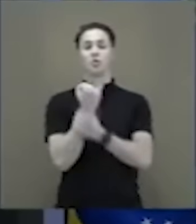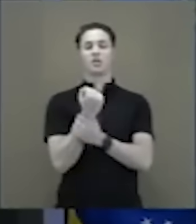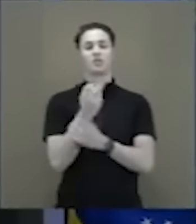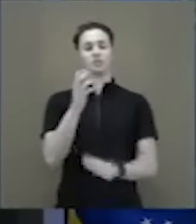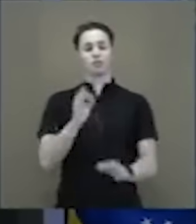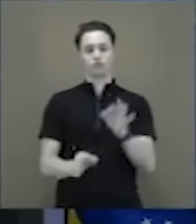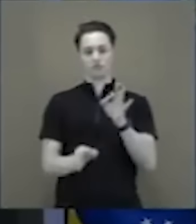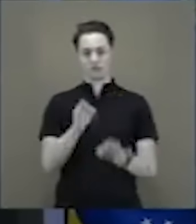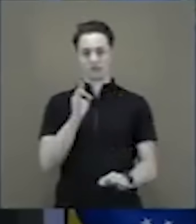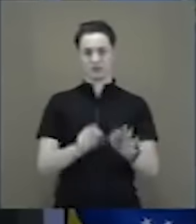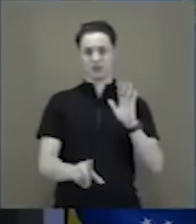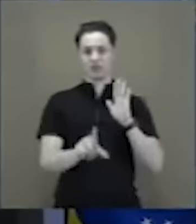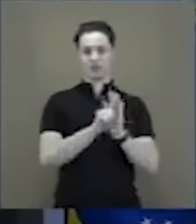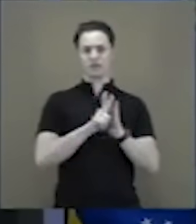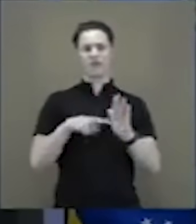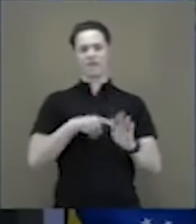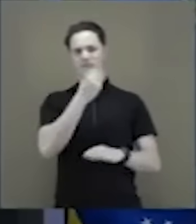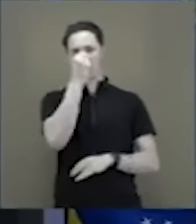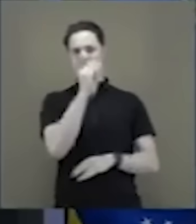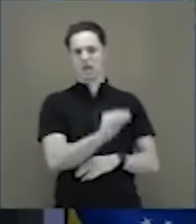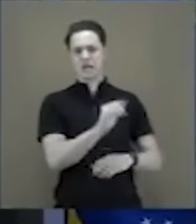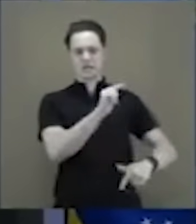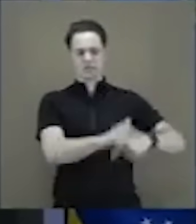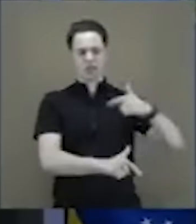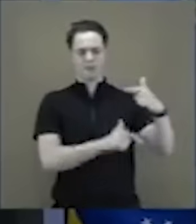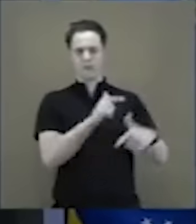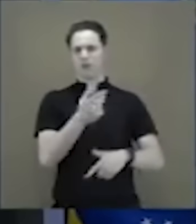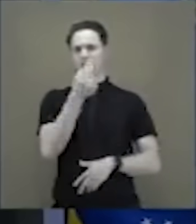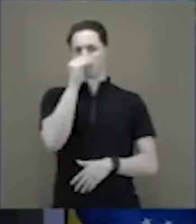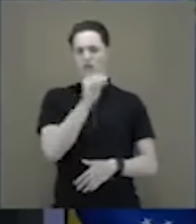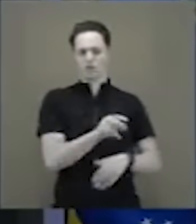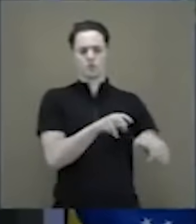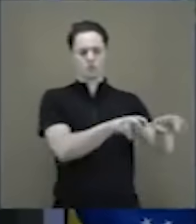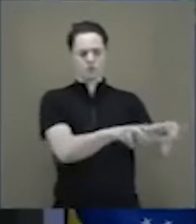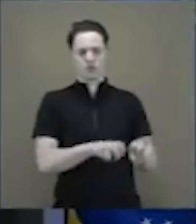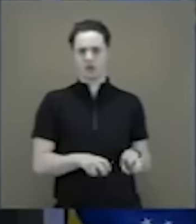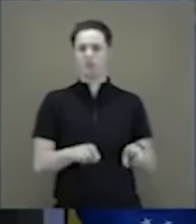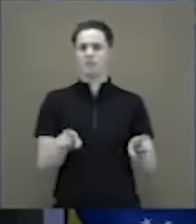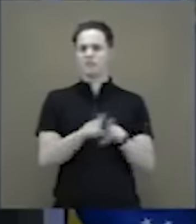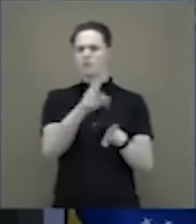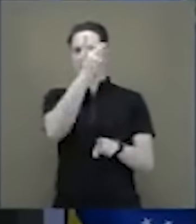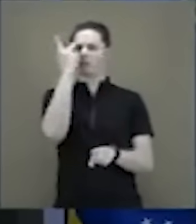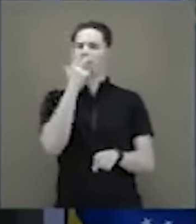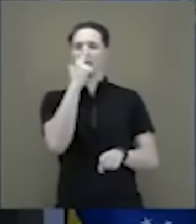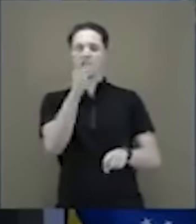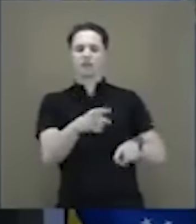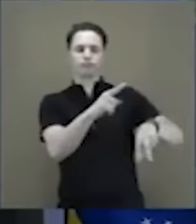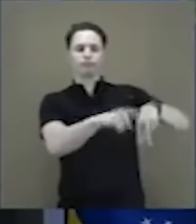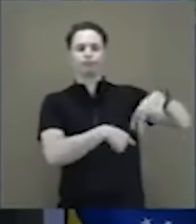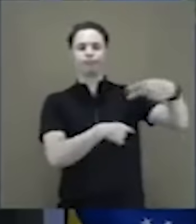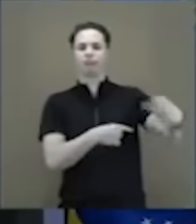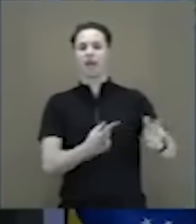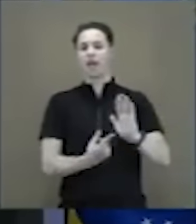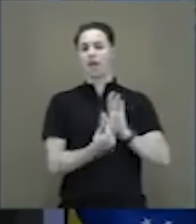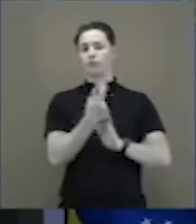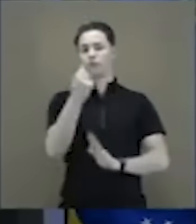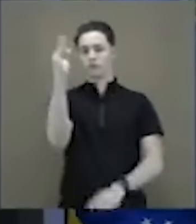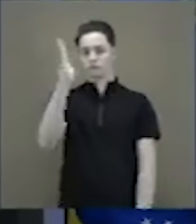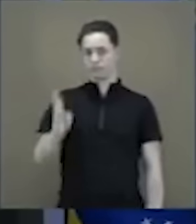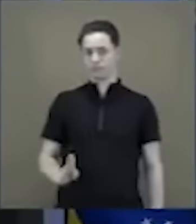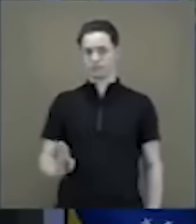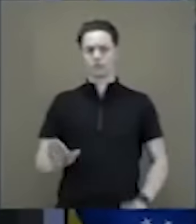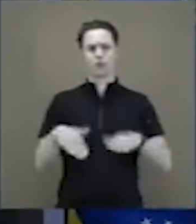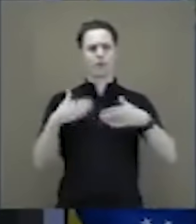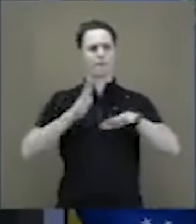do desrespeito ao trabalho, da incerteza no campo, do boicote à economia. E do que é